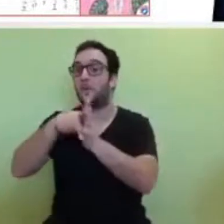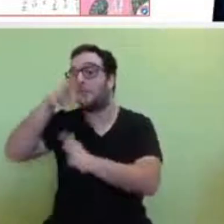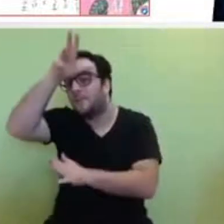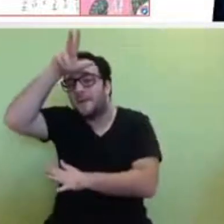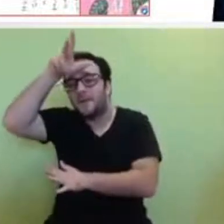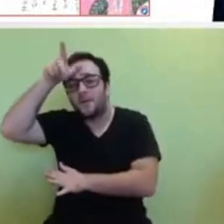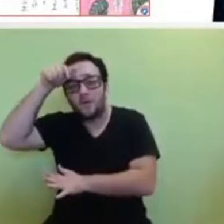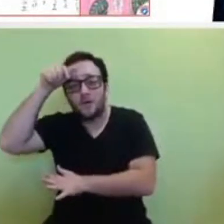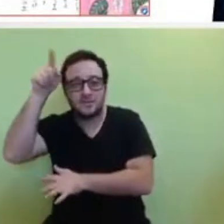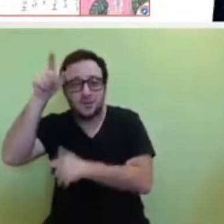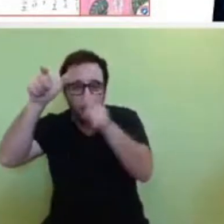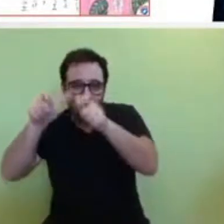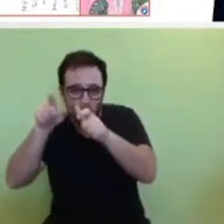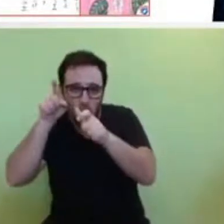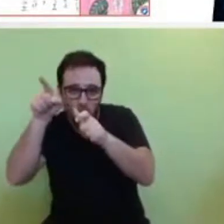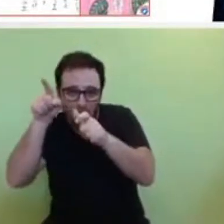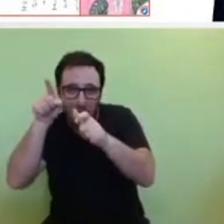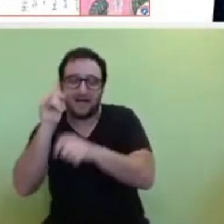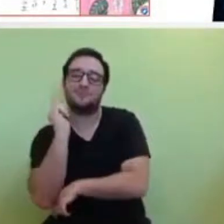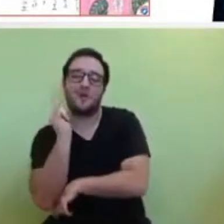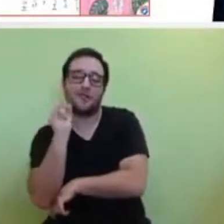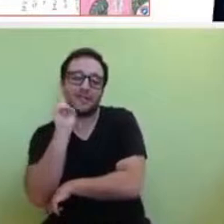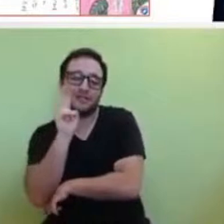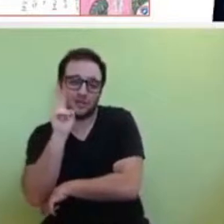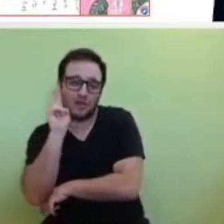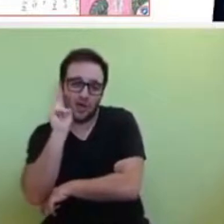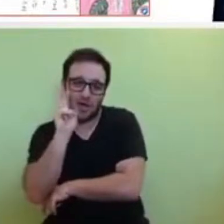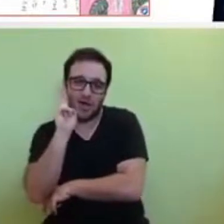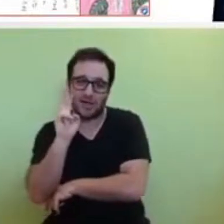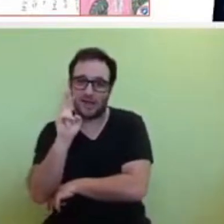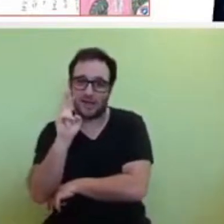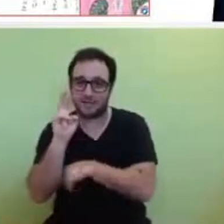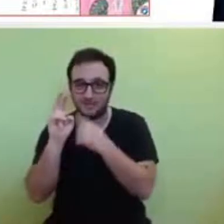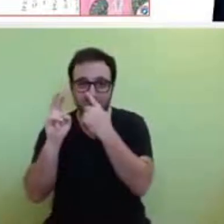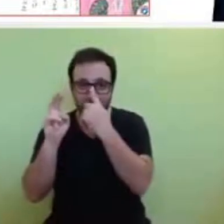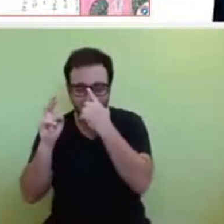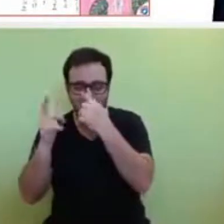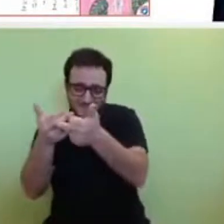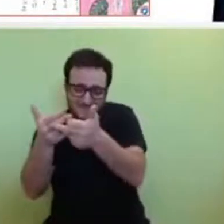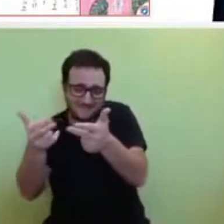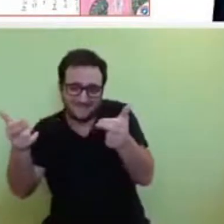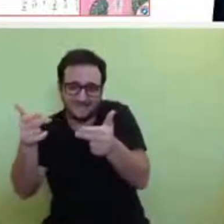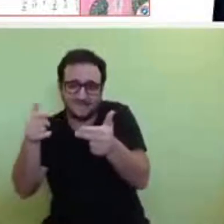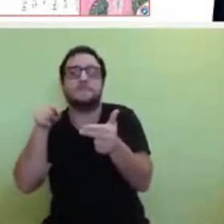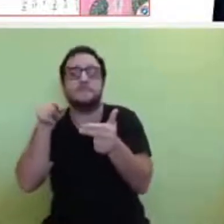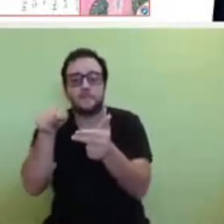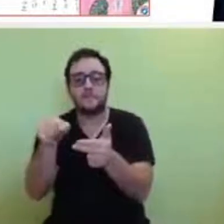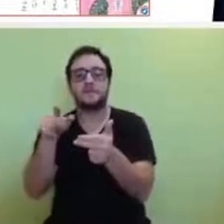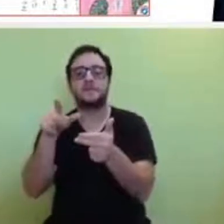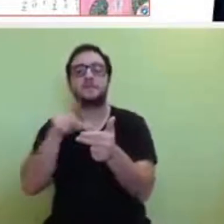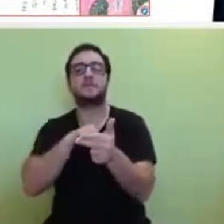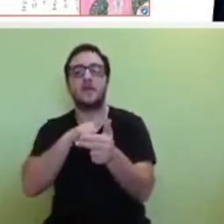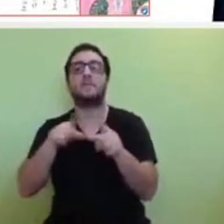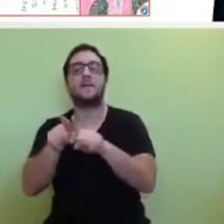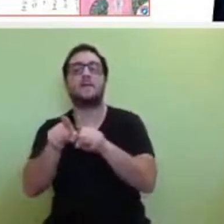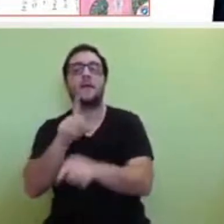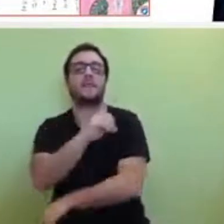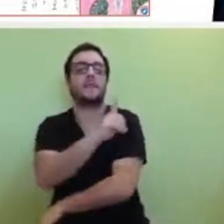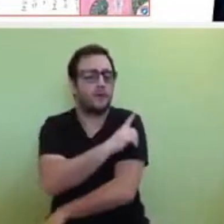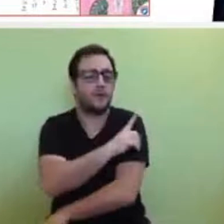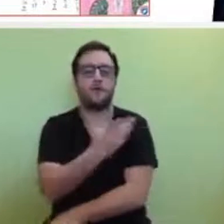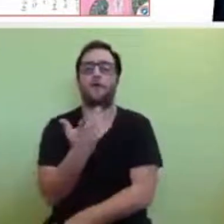tradução foi feita pelo Tom, pela professora Débora, pelo professor João Paulo, revisadas pela